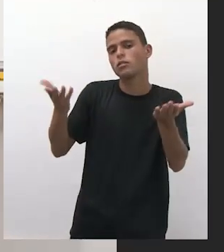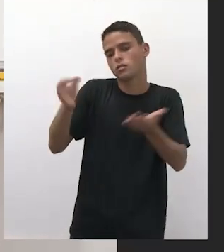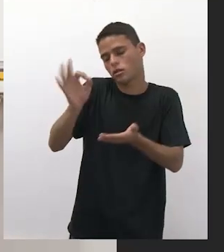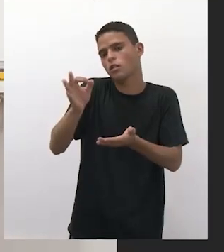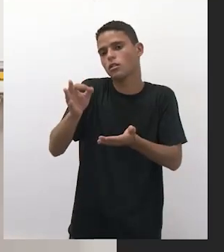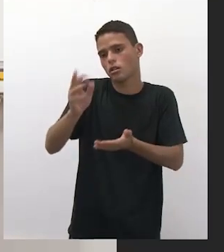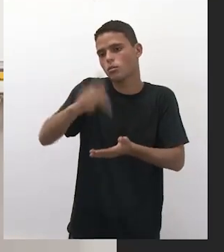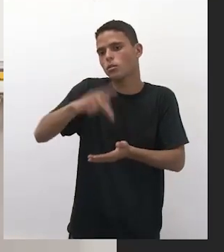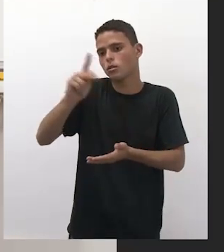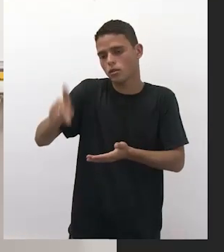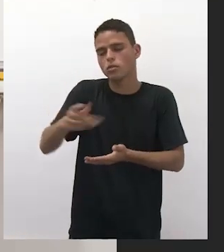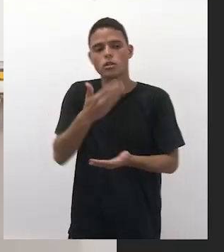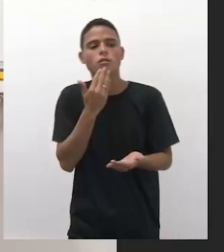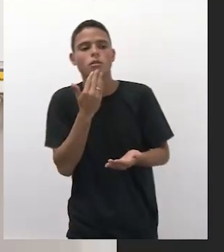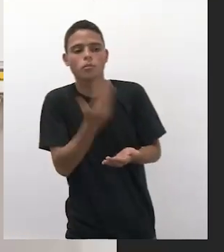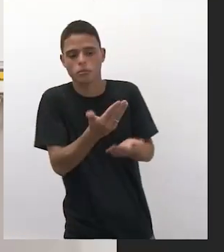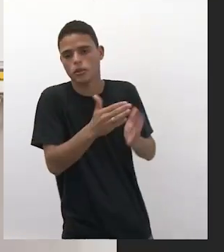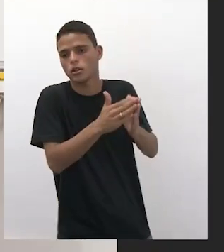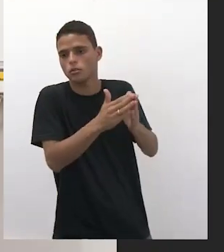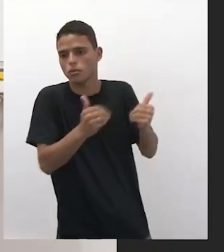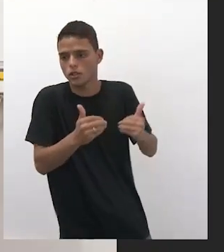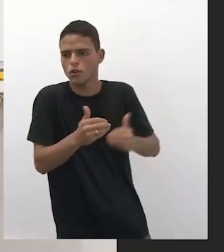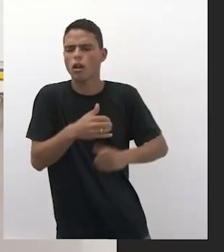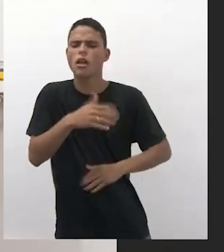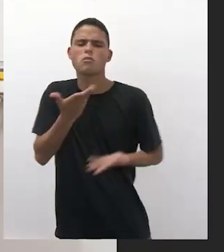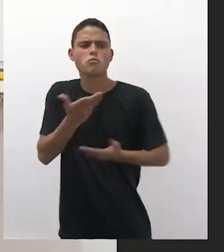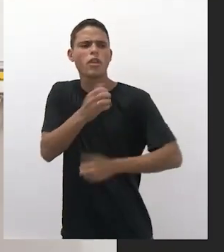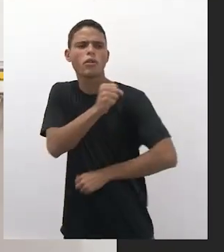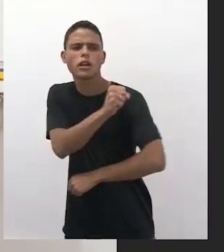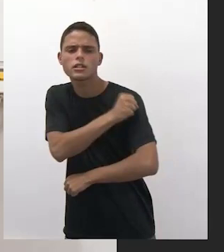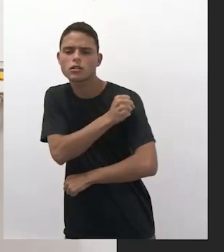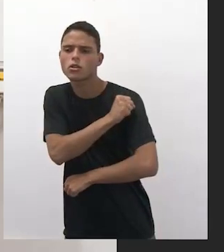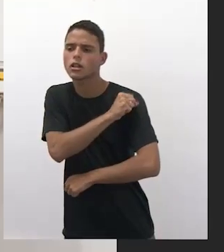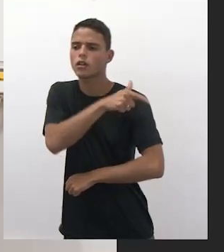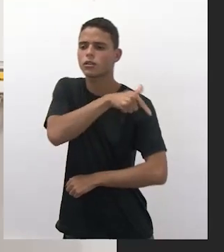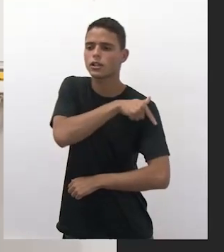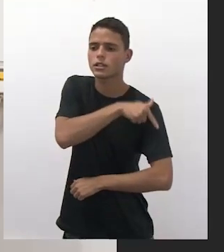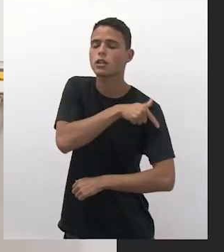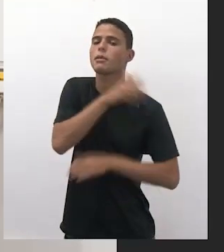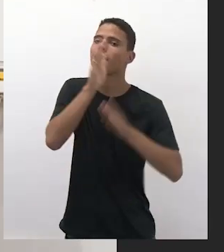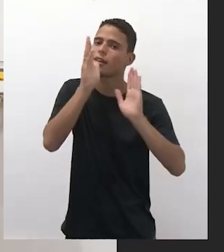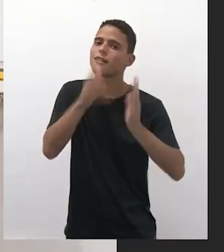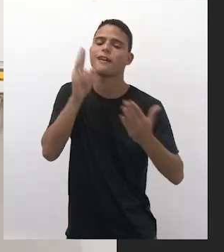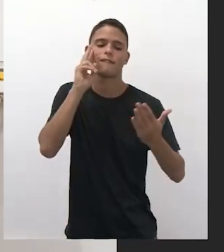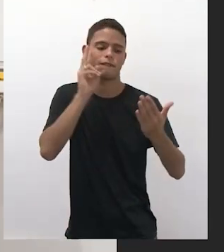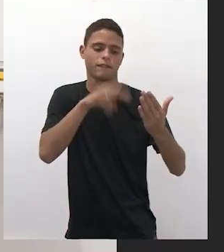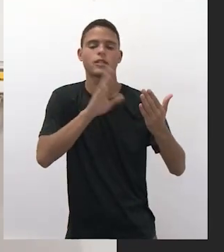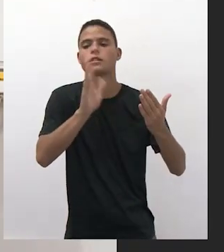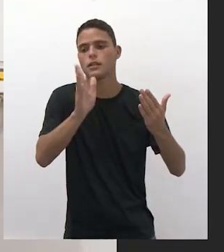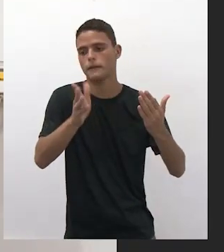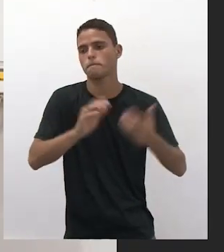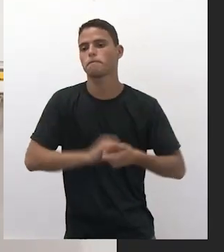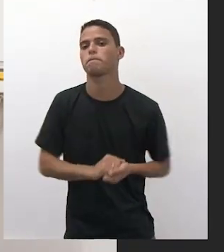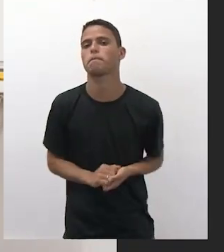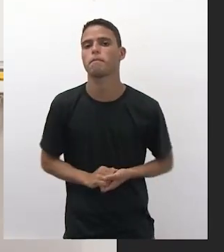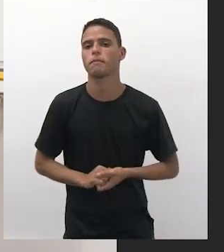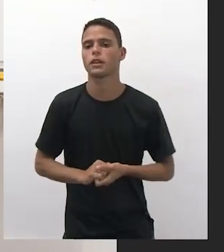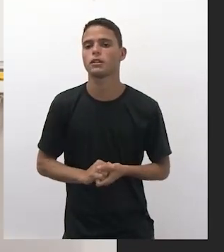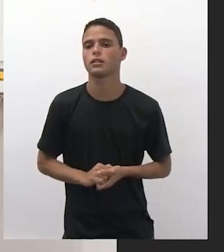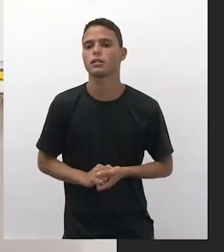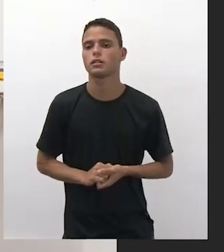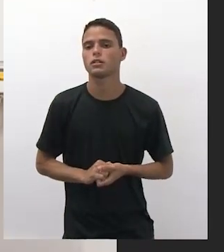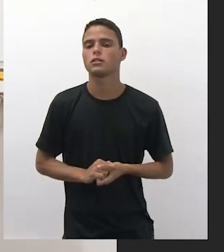série, que eu não sei se foi na 7ª ou 8ª série, mas eu já tinha lido. E quando eu li